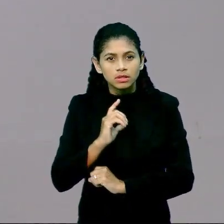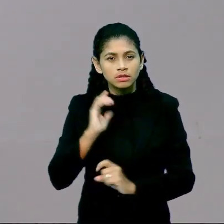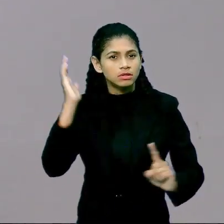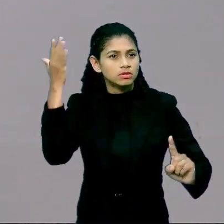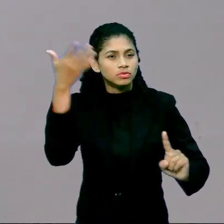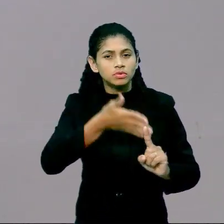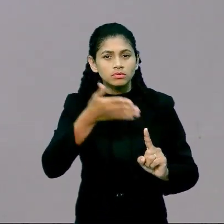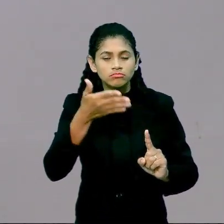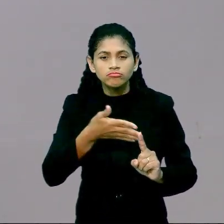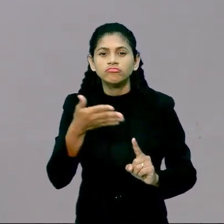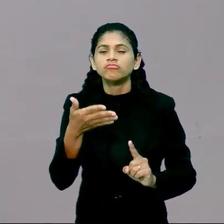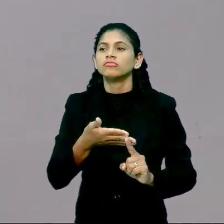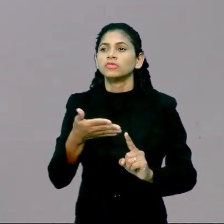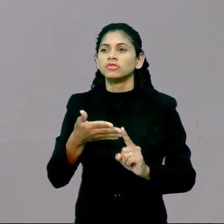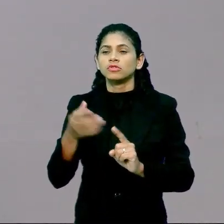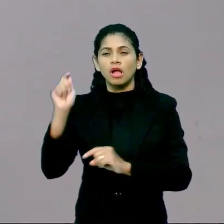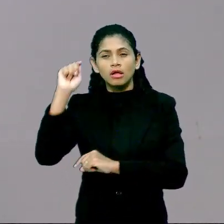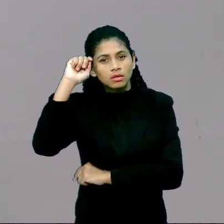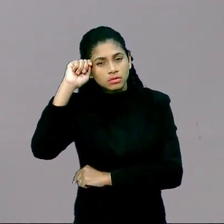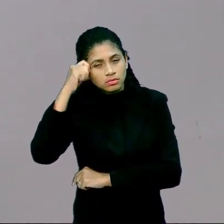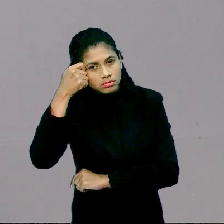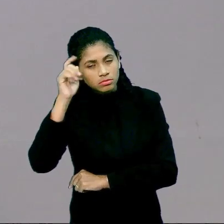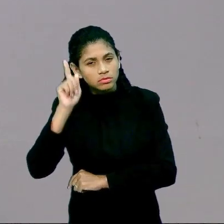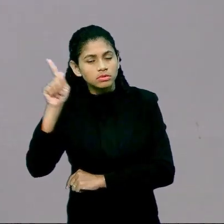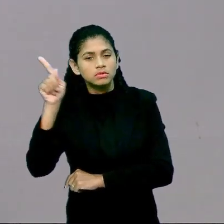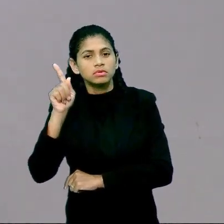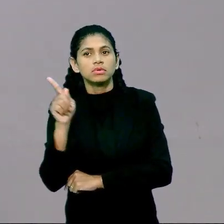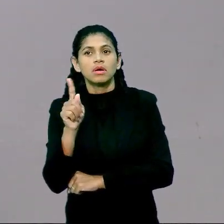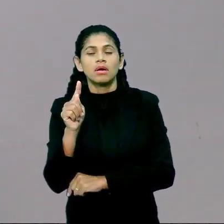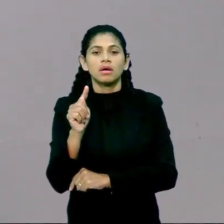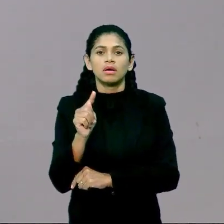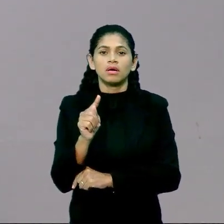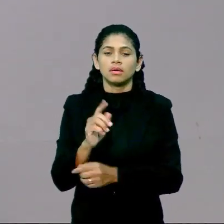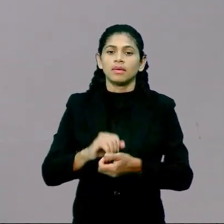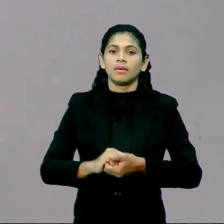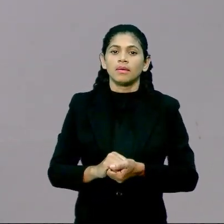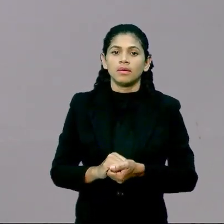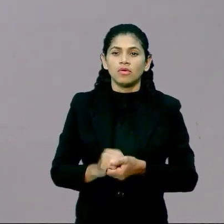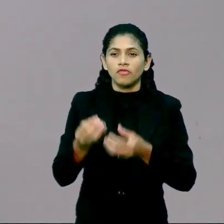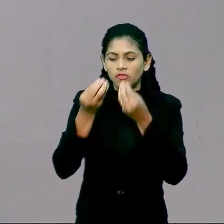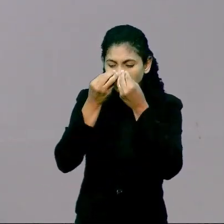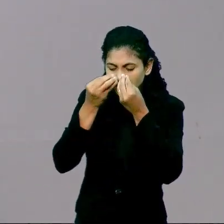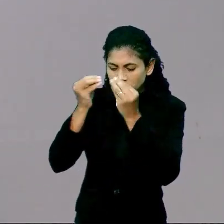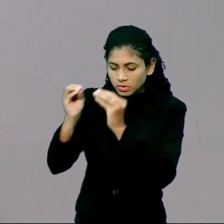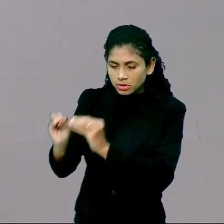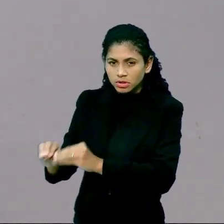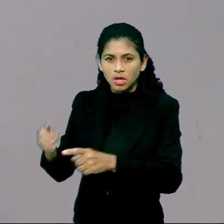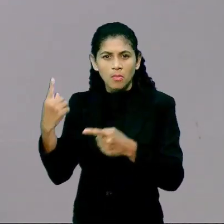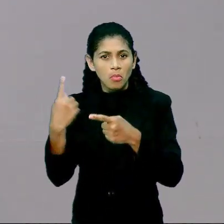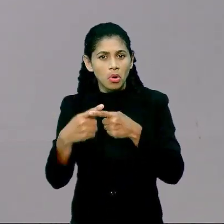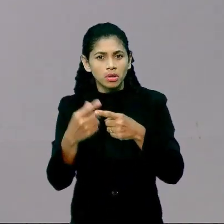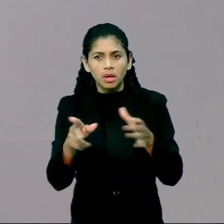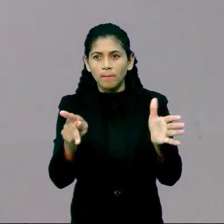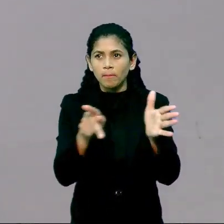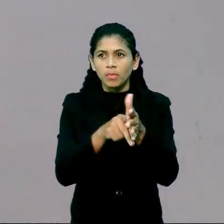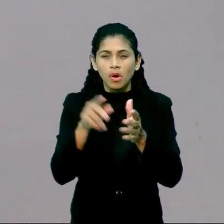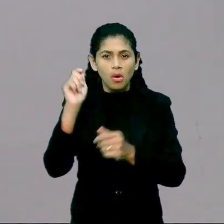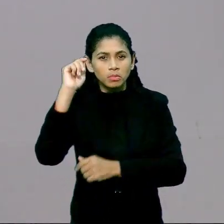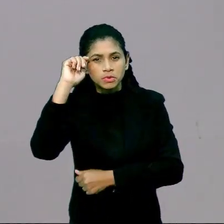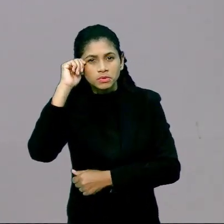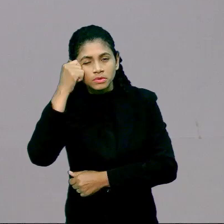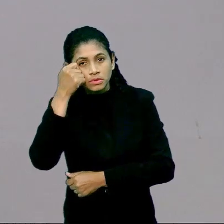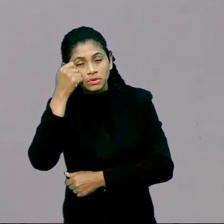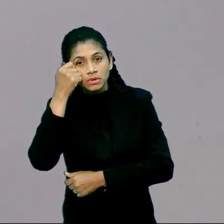renegada, rejeitada, porque tinha esse aspecto da cultura afro, principalmente por ser uma modalidade de luta. Essa luta podia